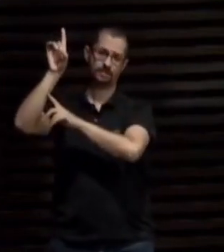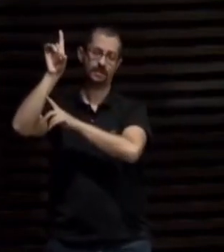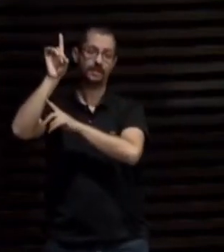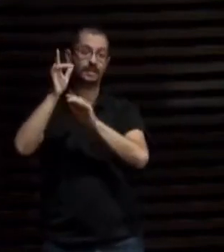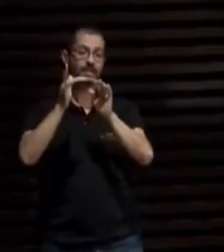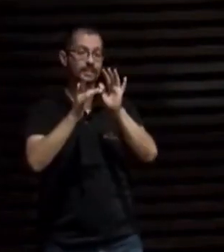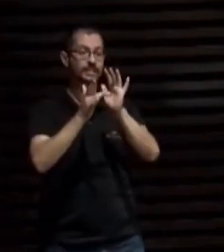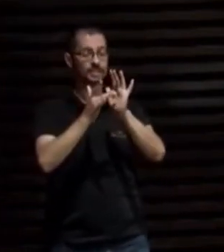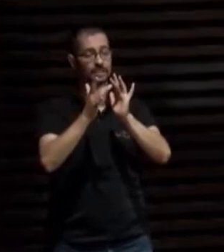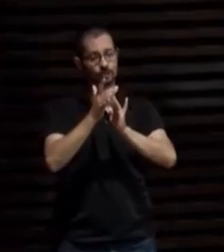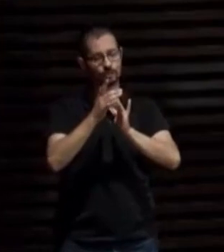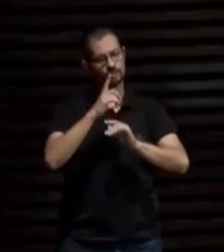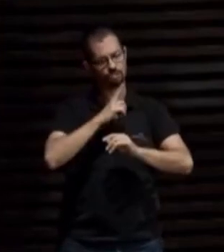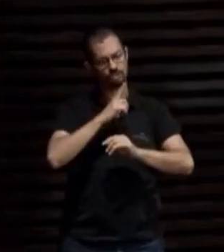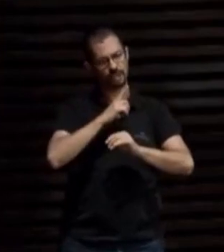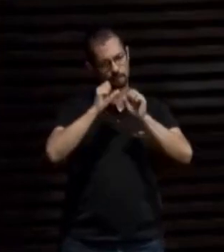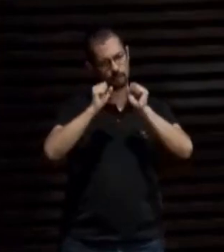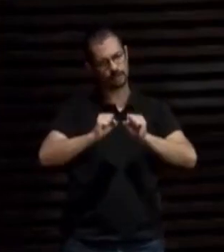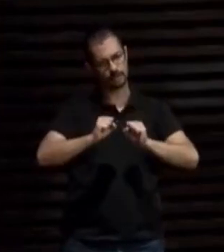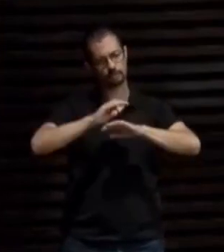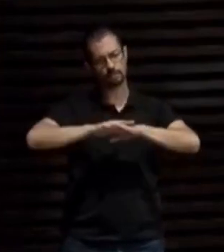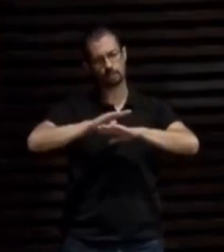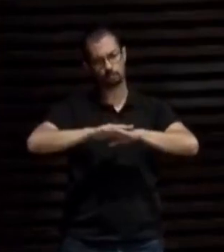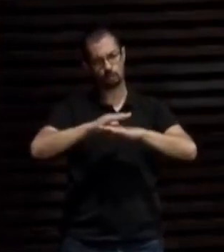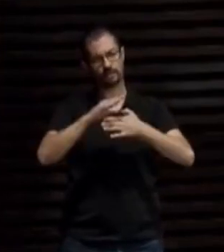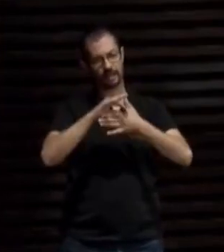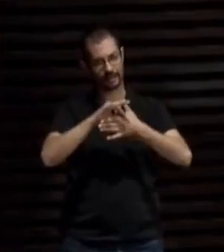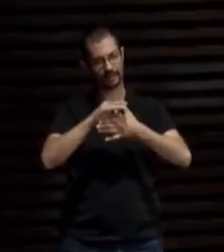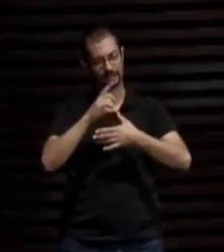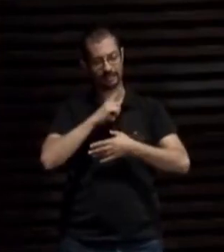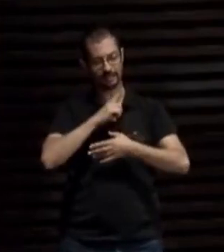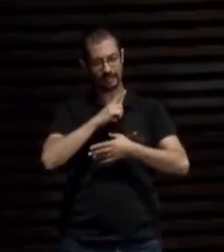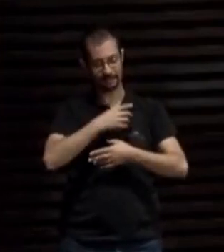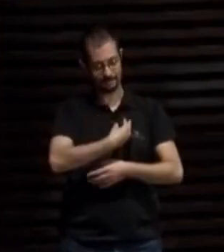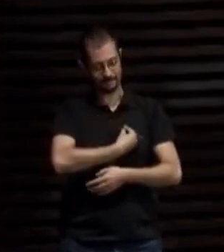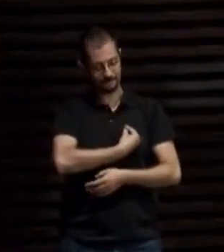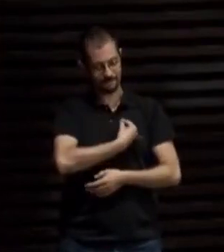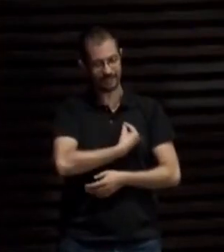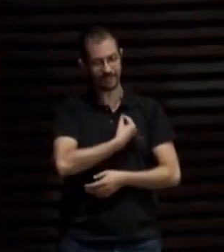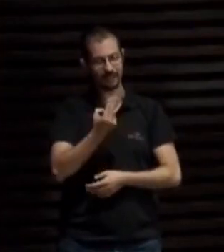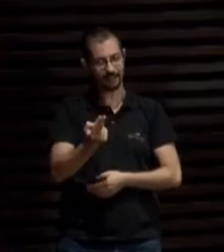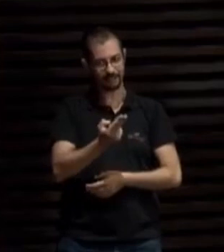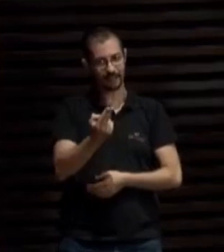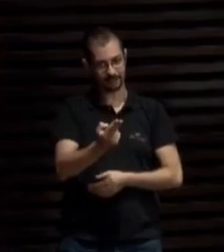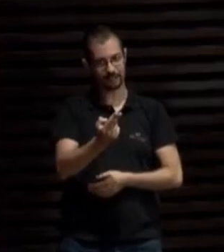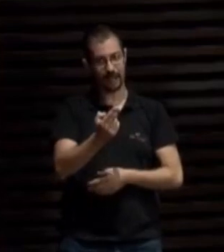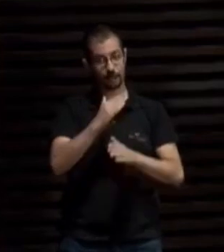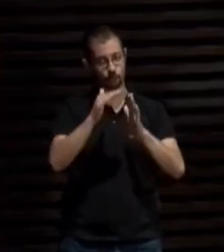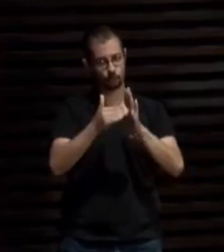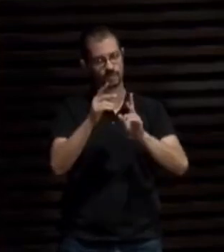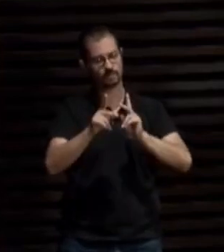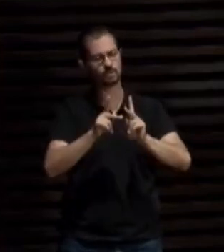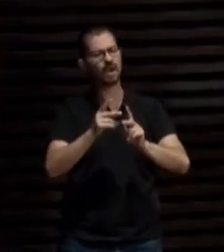autoridade sobre toda a carne, a fim de que ele conceda a vida eterna a todos que lhe deste. E a vida eterna